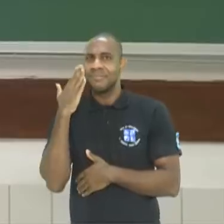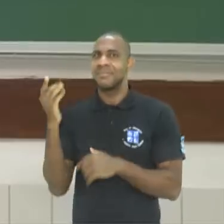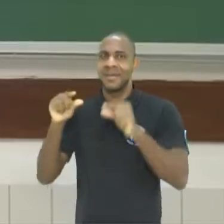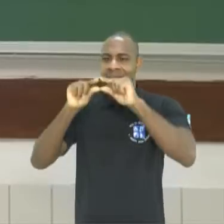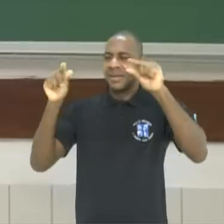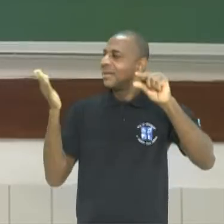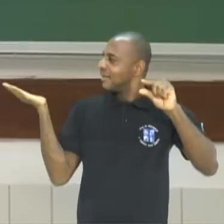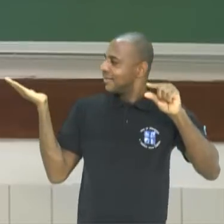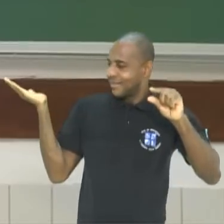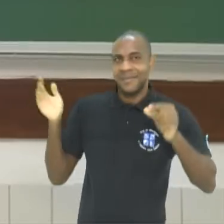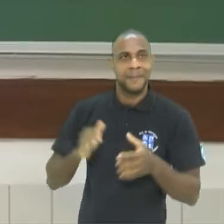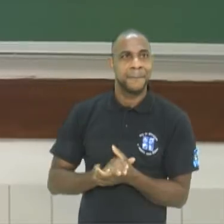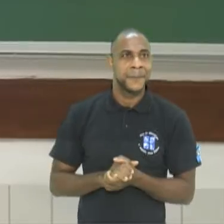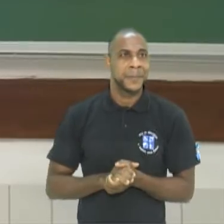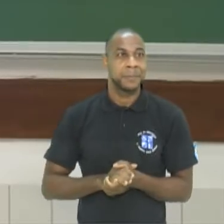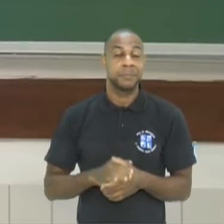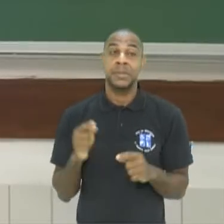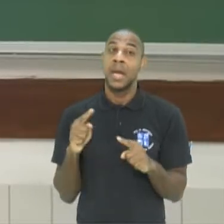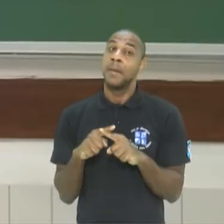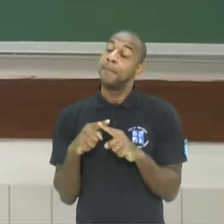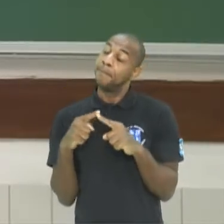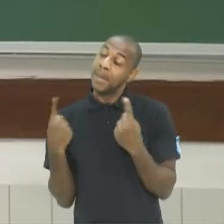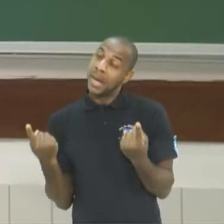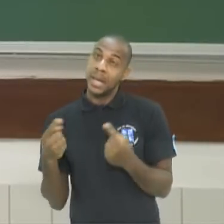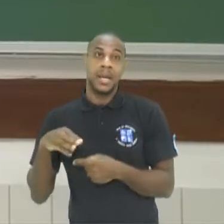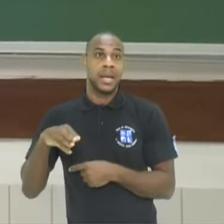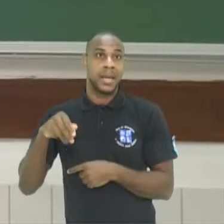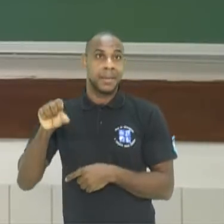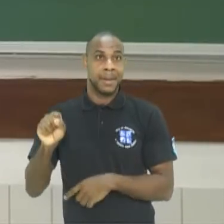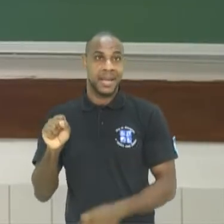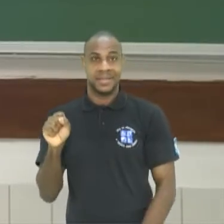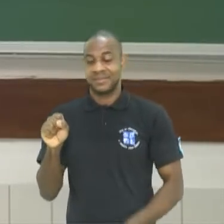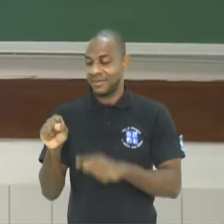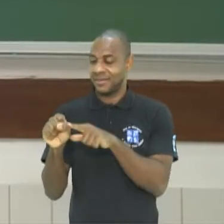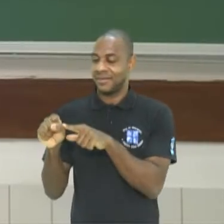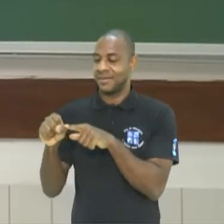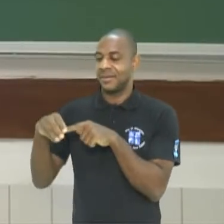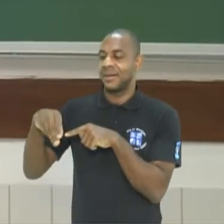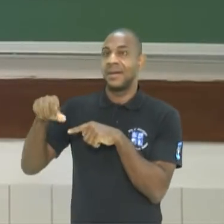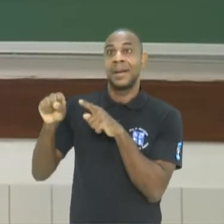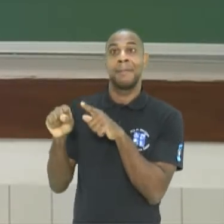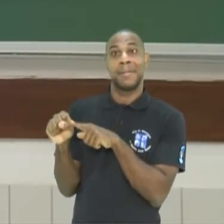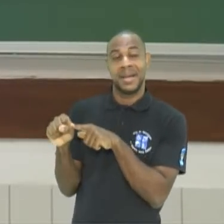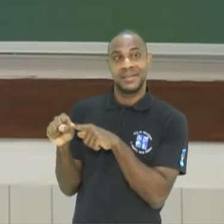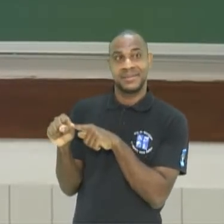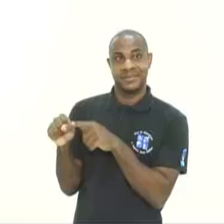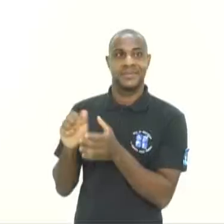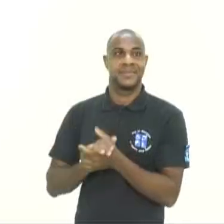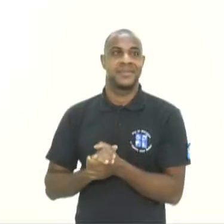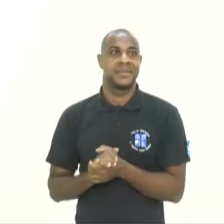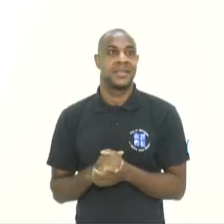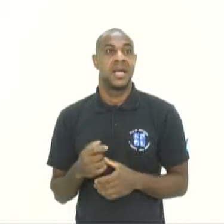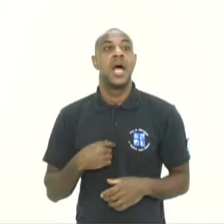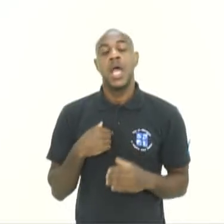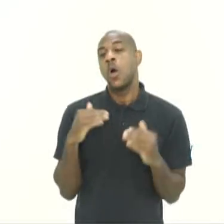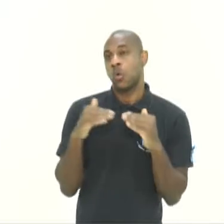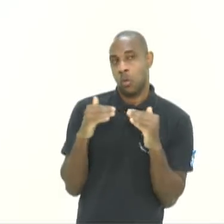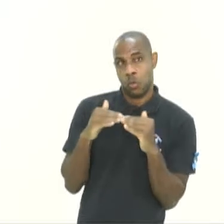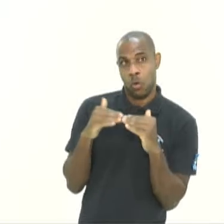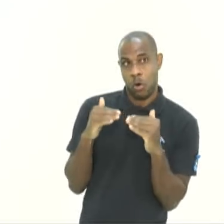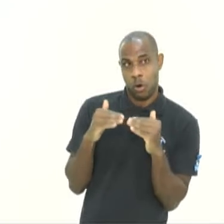simples. Eu concordo com a ideia, mas, né? E daí você continuaria o seu texto. Eu concordo com a